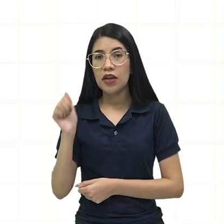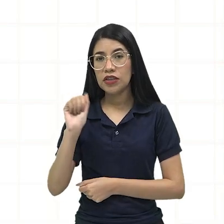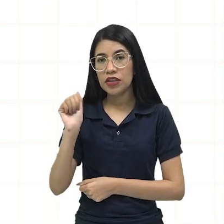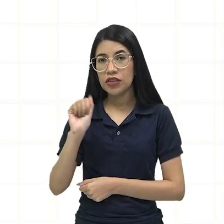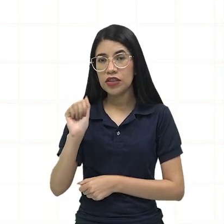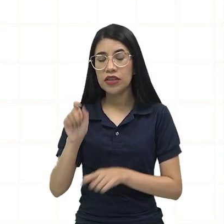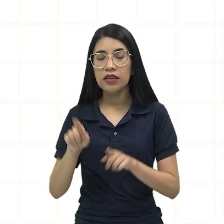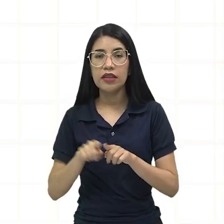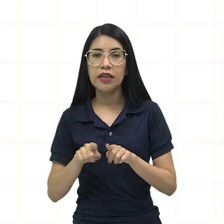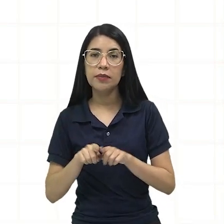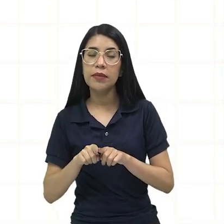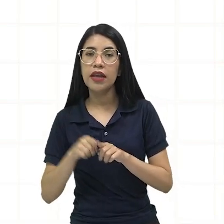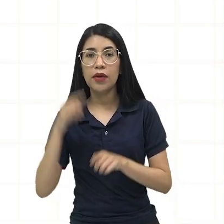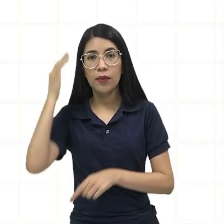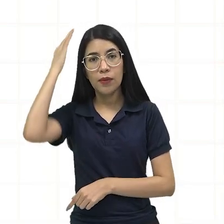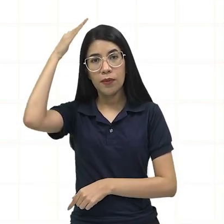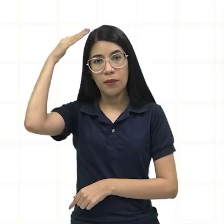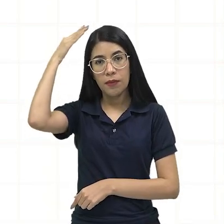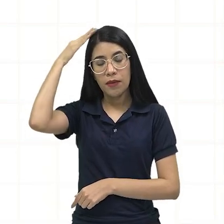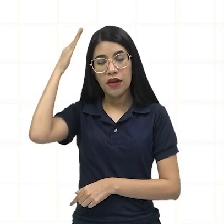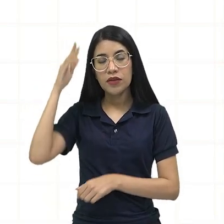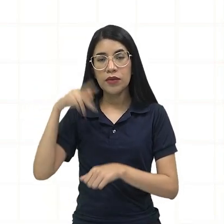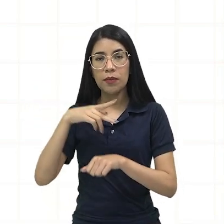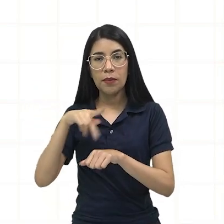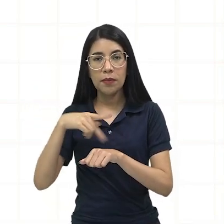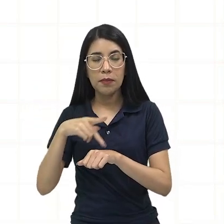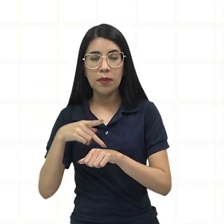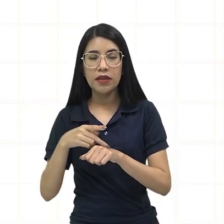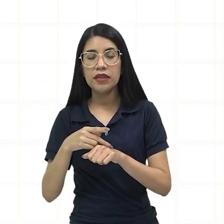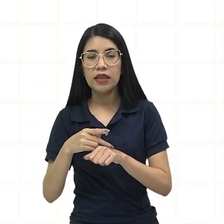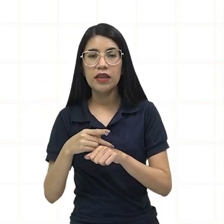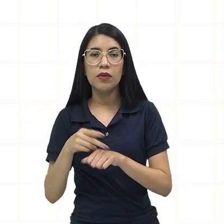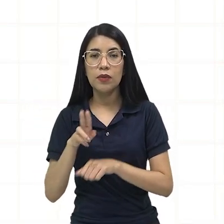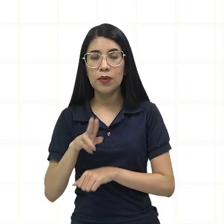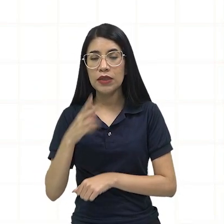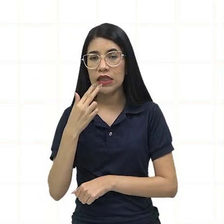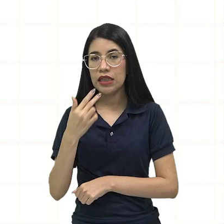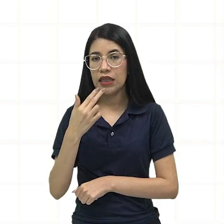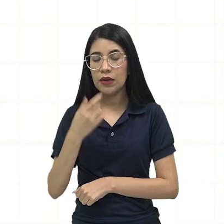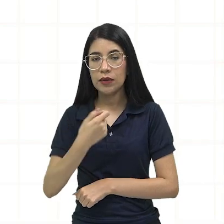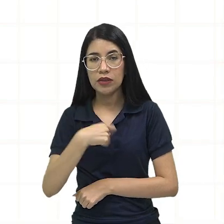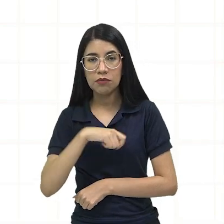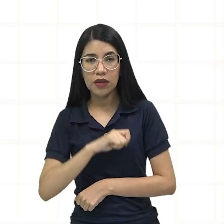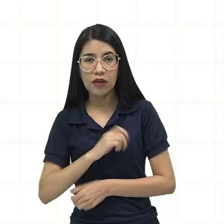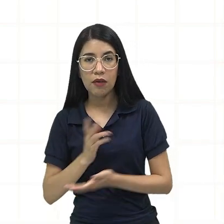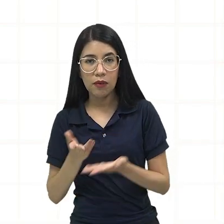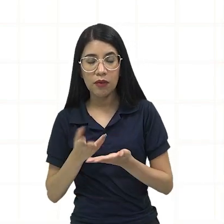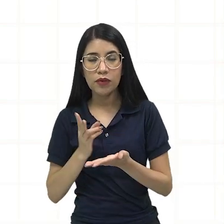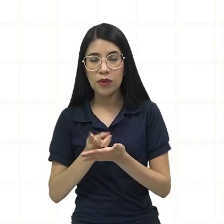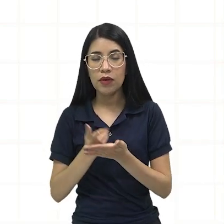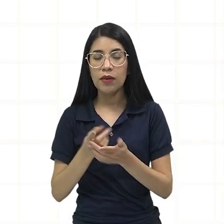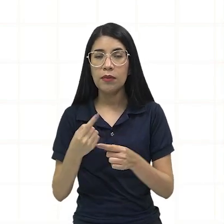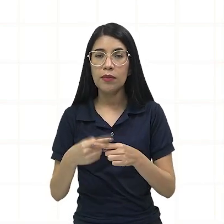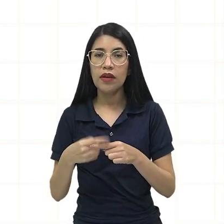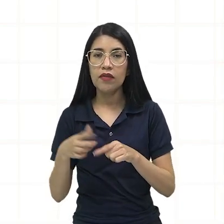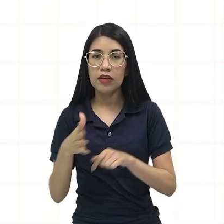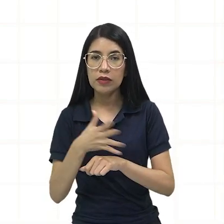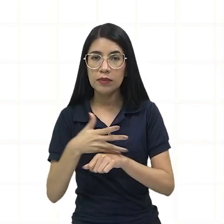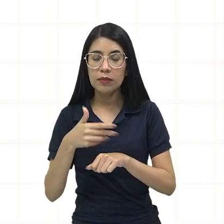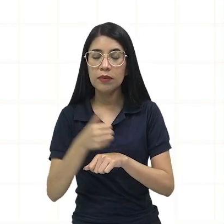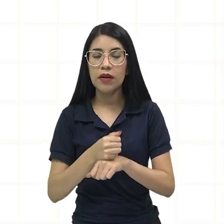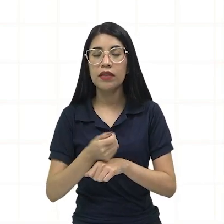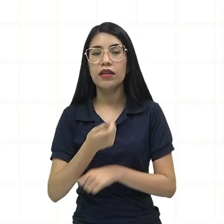o México, tá, gente? São países que falam o idioma espanhol ainda nos dias de hoje, que foram colonizadas pela